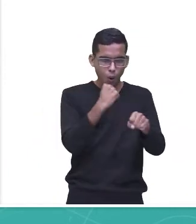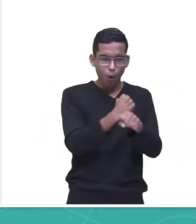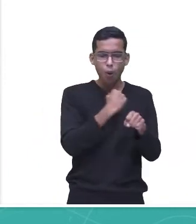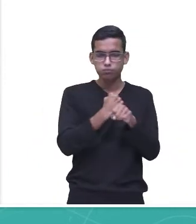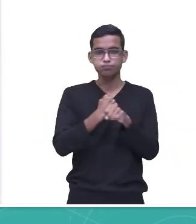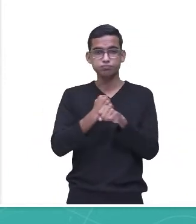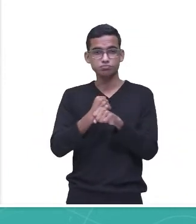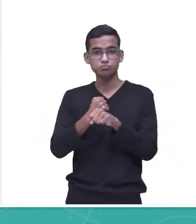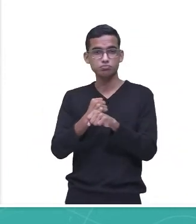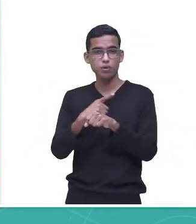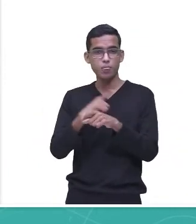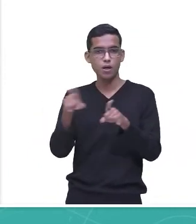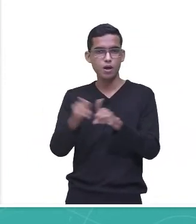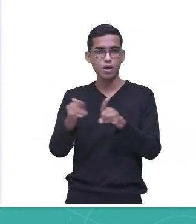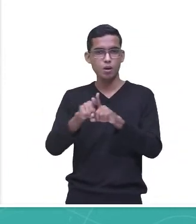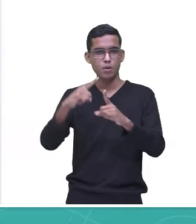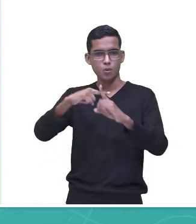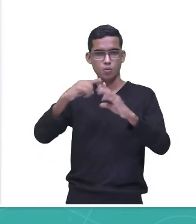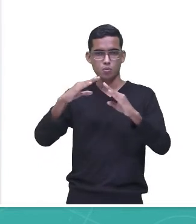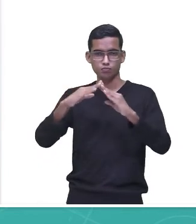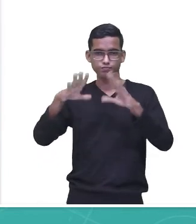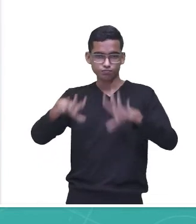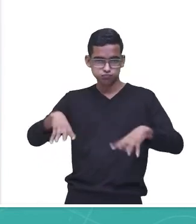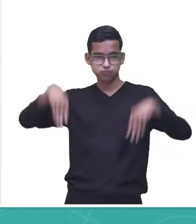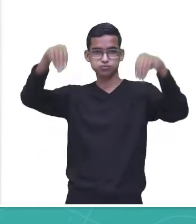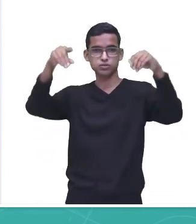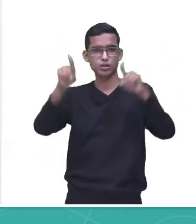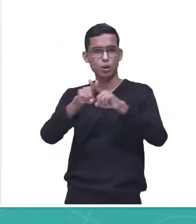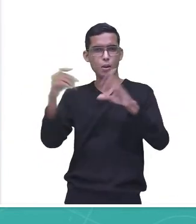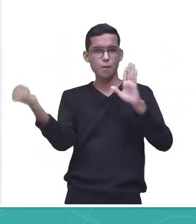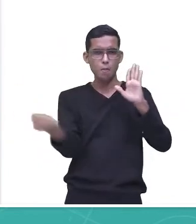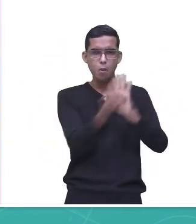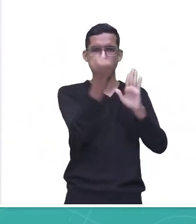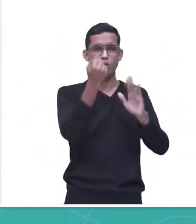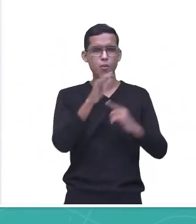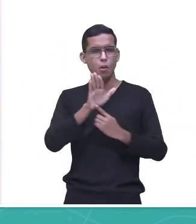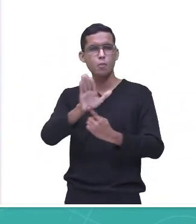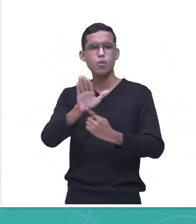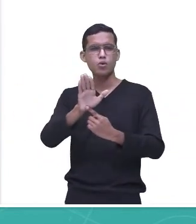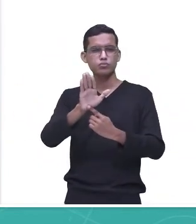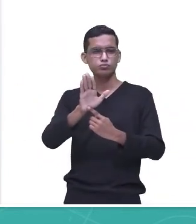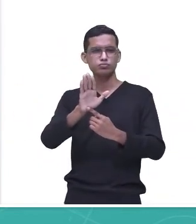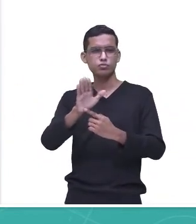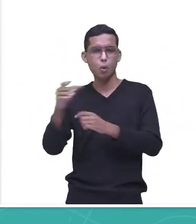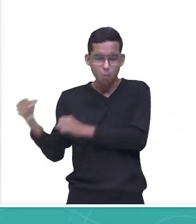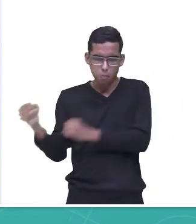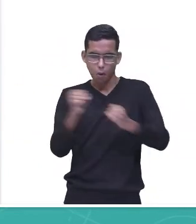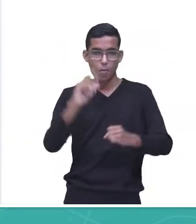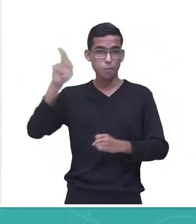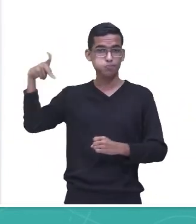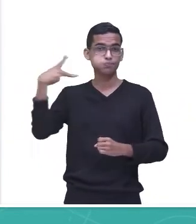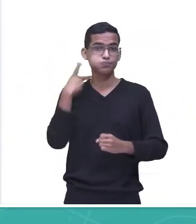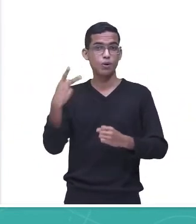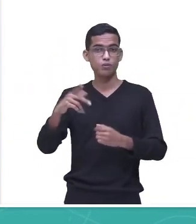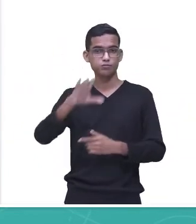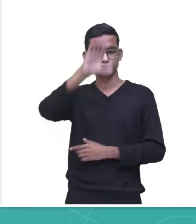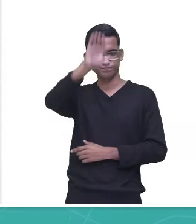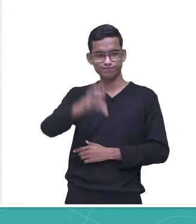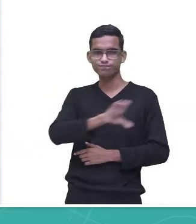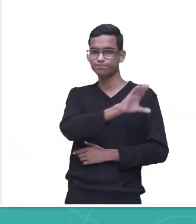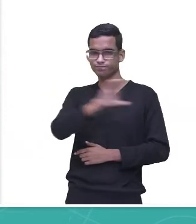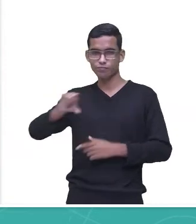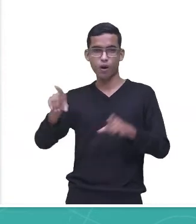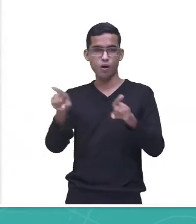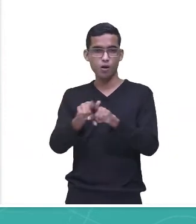do poder político da igreja e econômico da burguesia. Serão as catedrais a exaltar